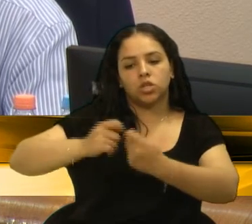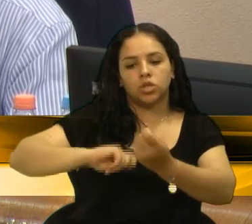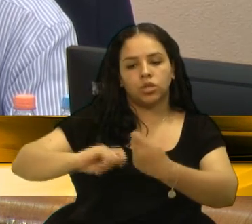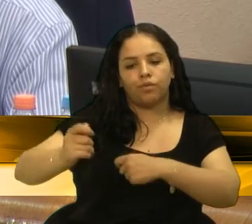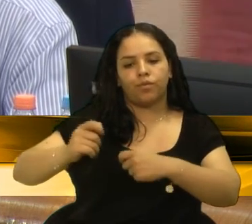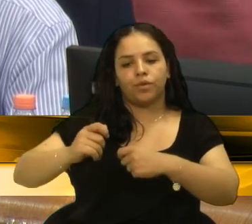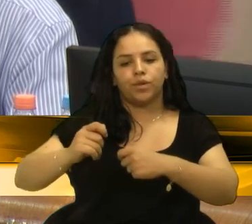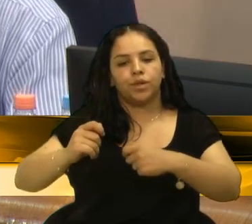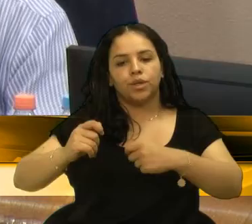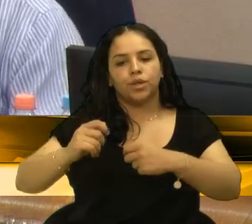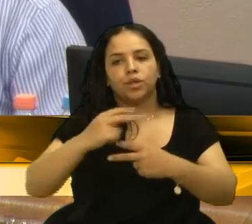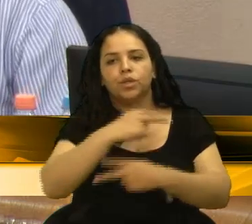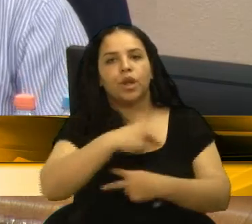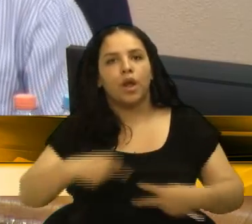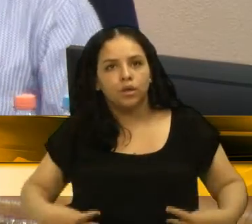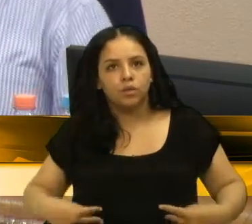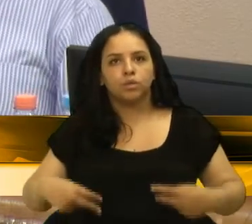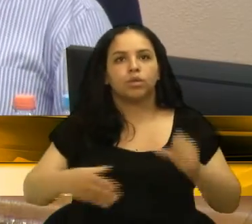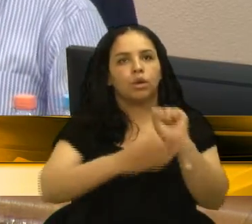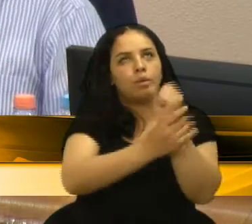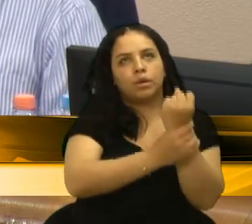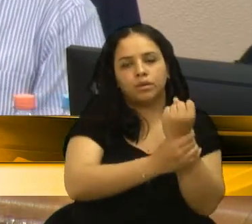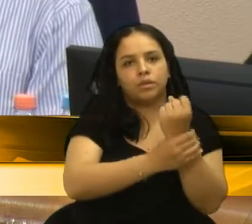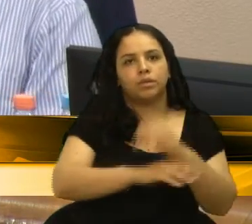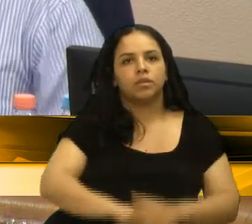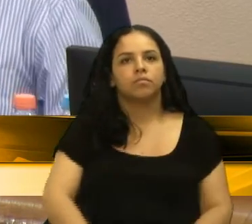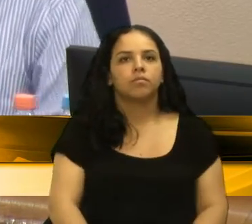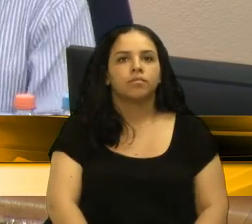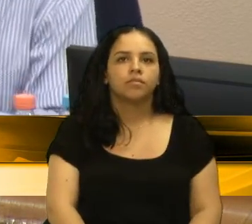de segurança, enfim. Vereador Edson.